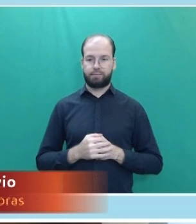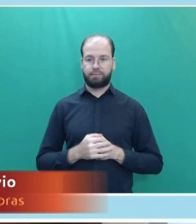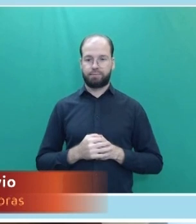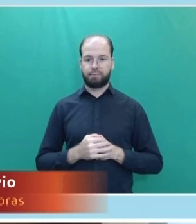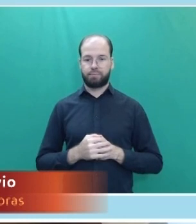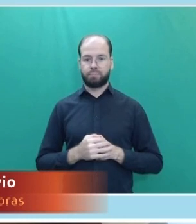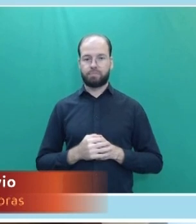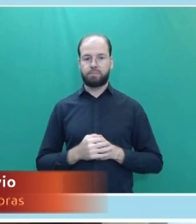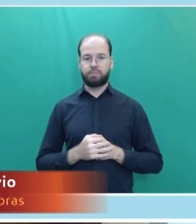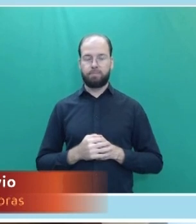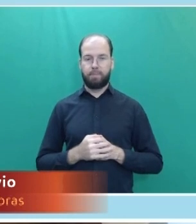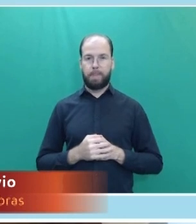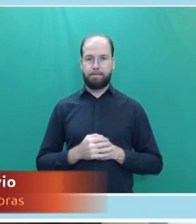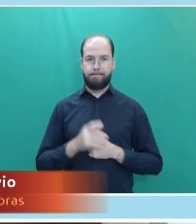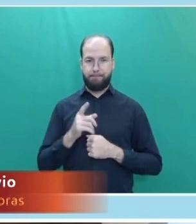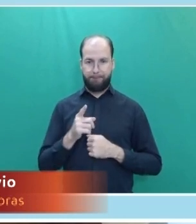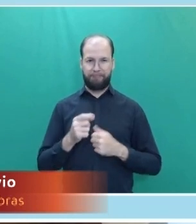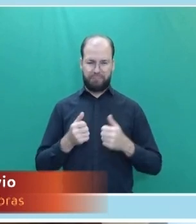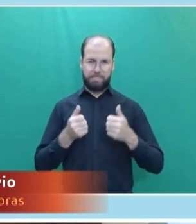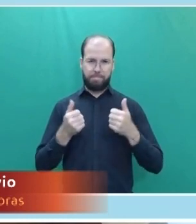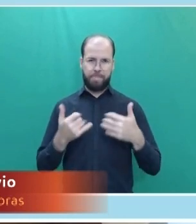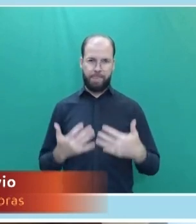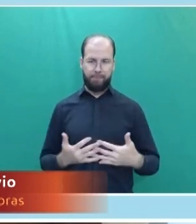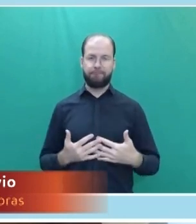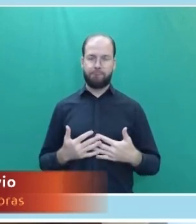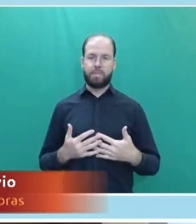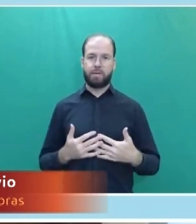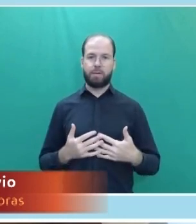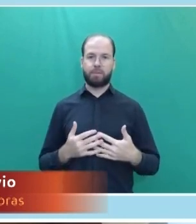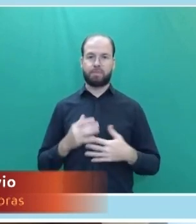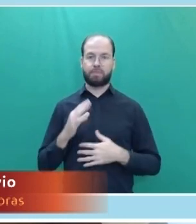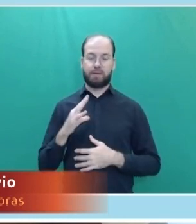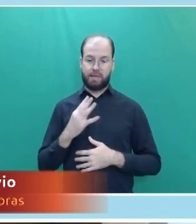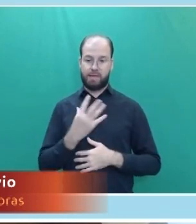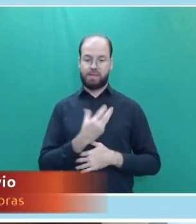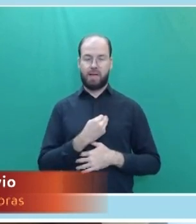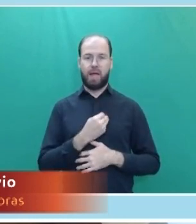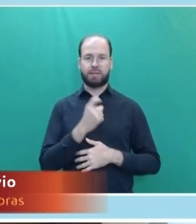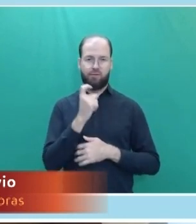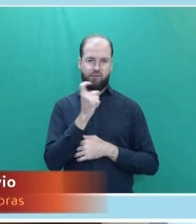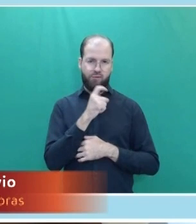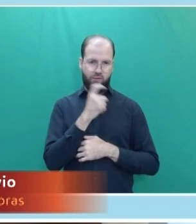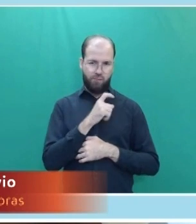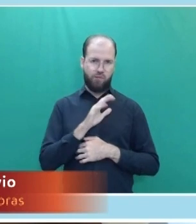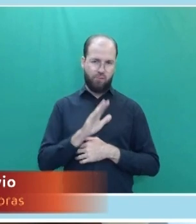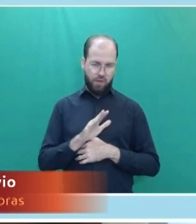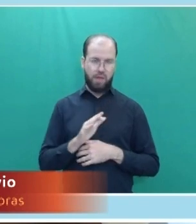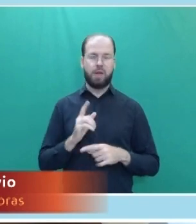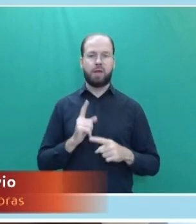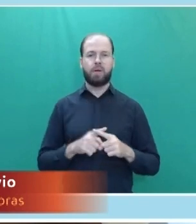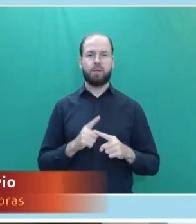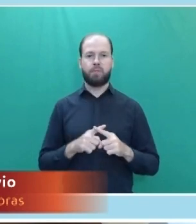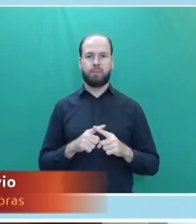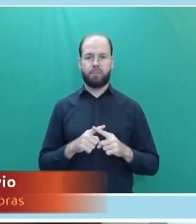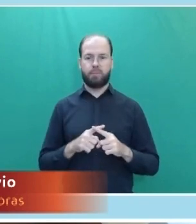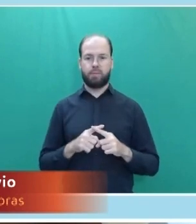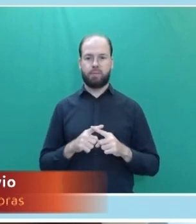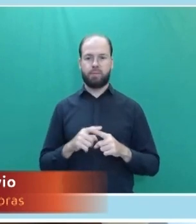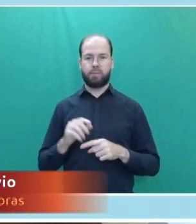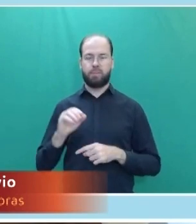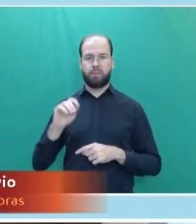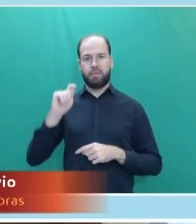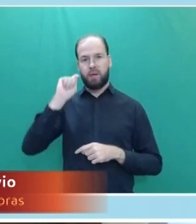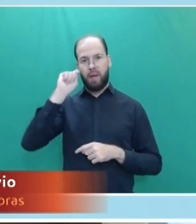Então, isso que você está falando, né, é o transfake, né, que o blackface, né, que é